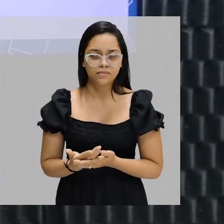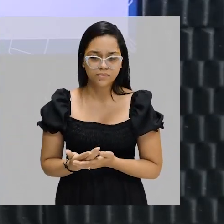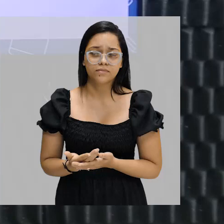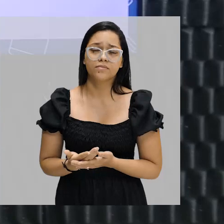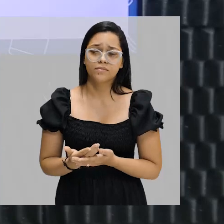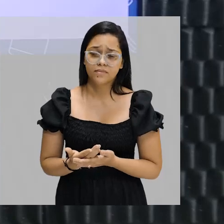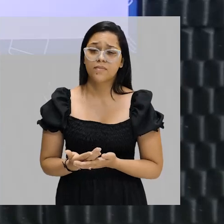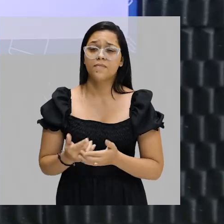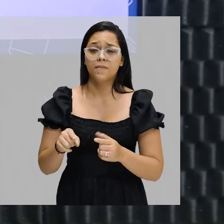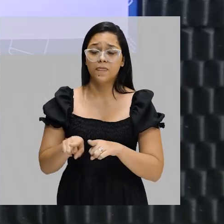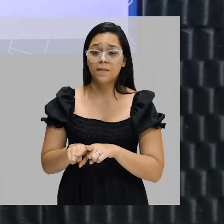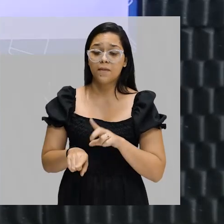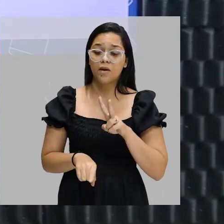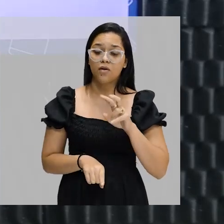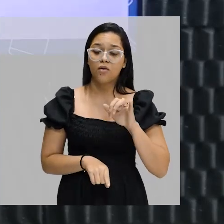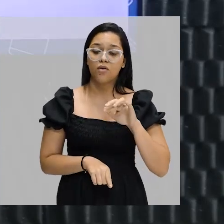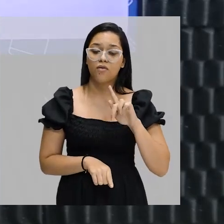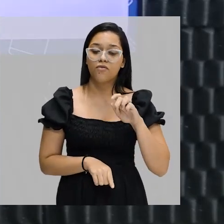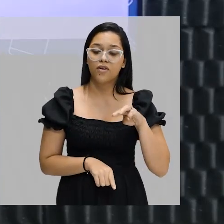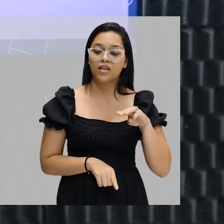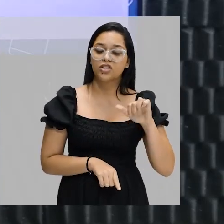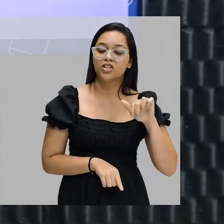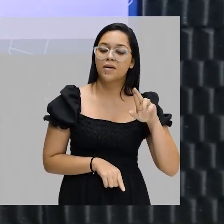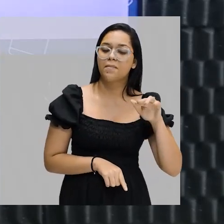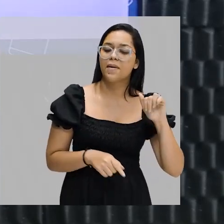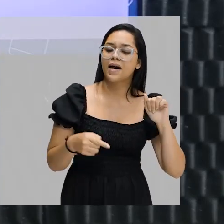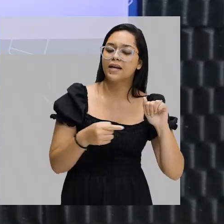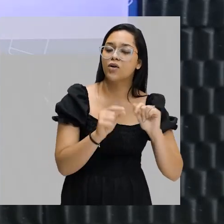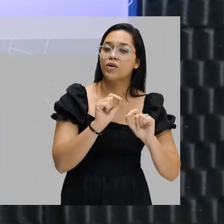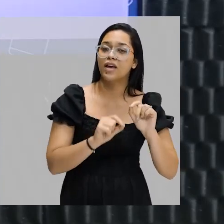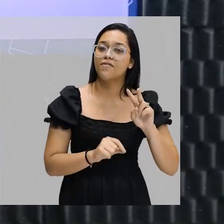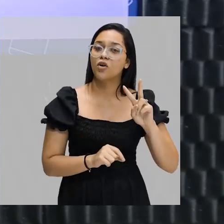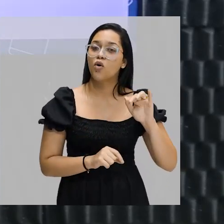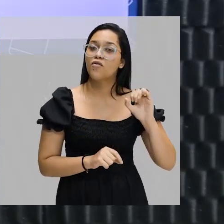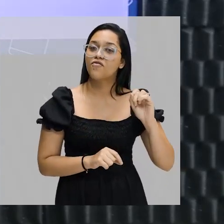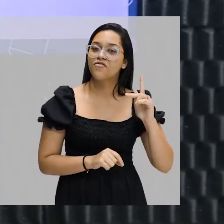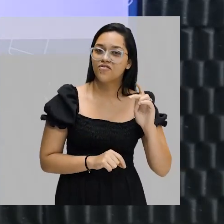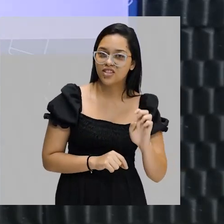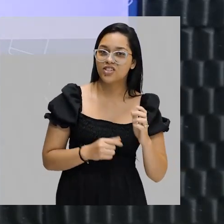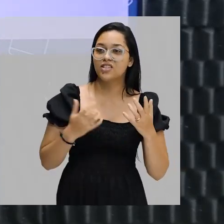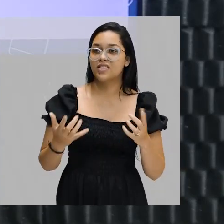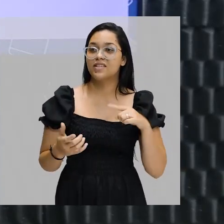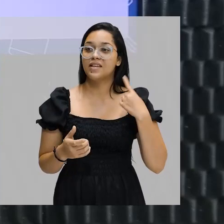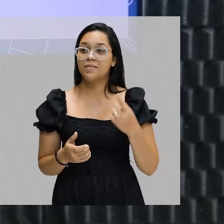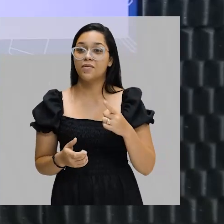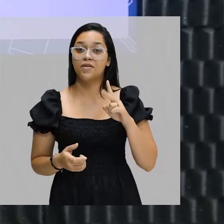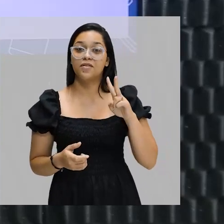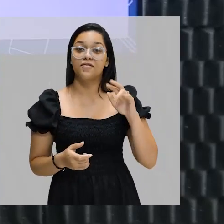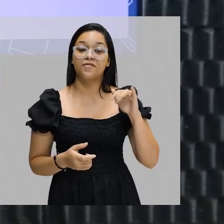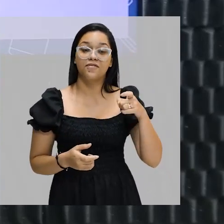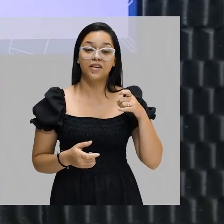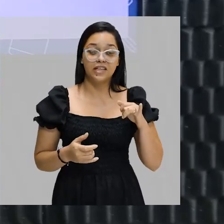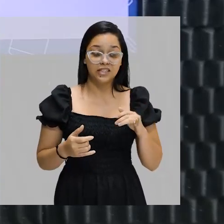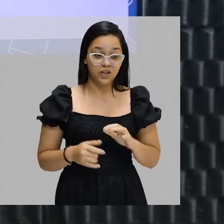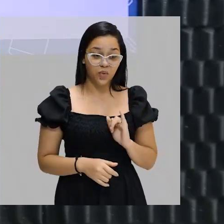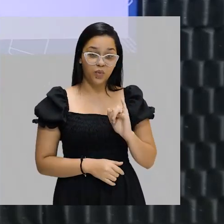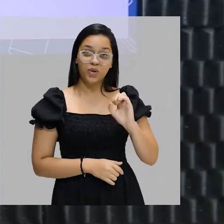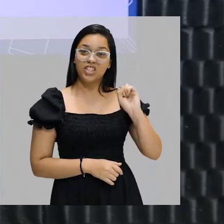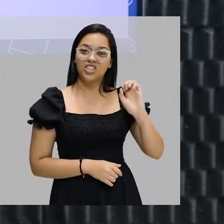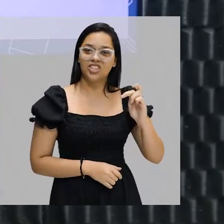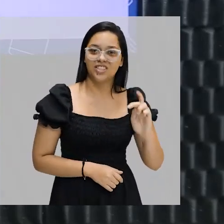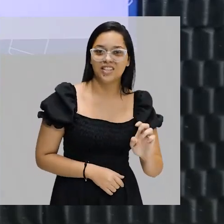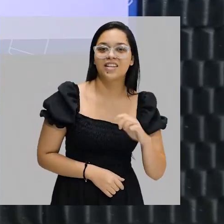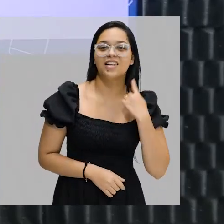aí eu virgem maria era virgem maria ficou Virgem Maria aí depois ficou vixe hoje tem Vixe